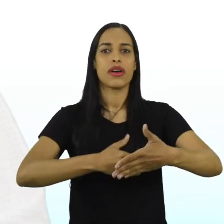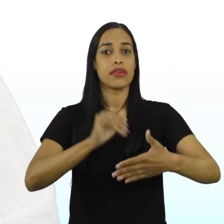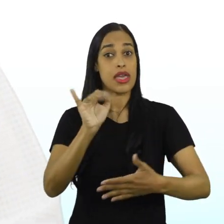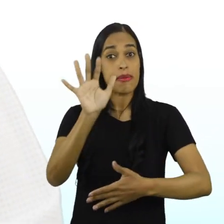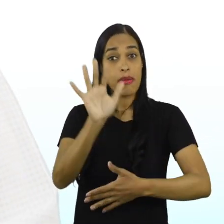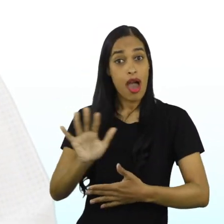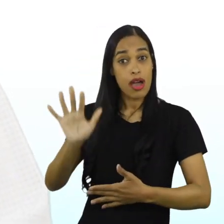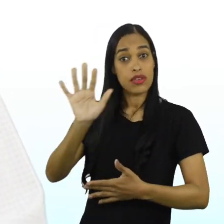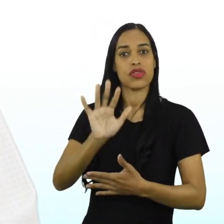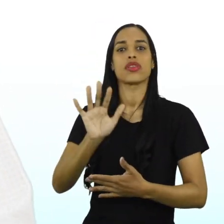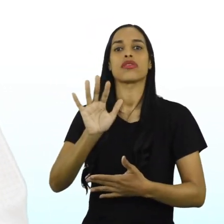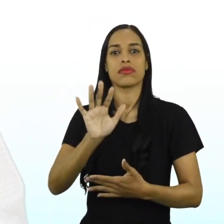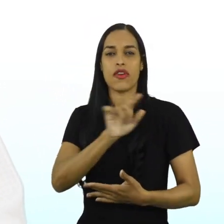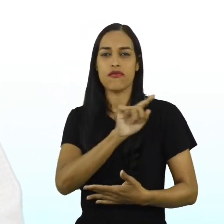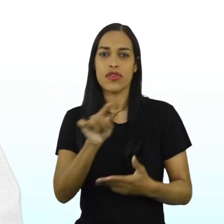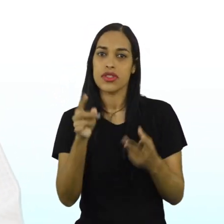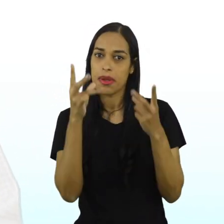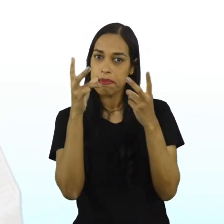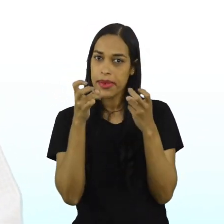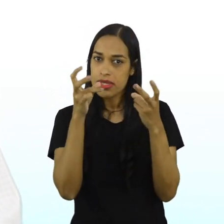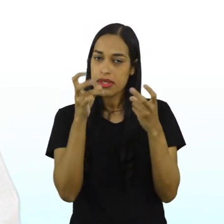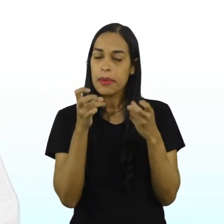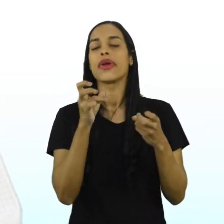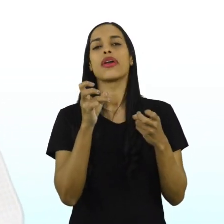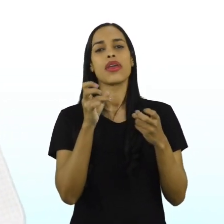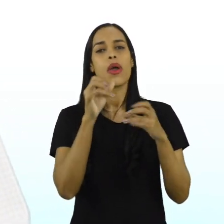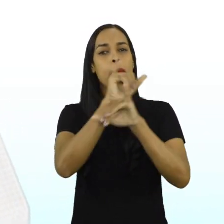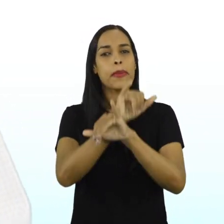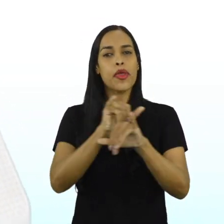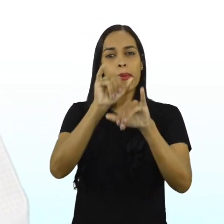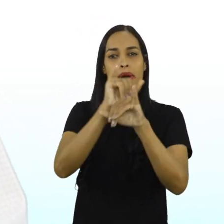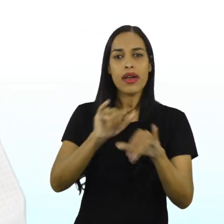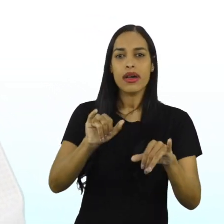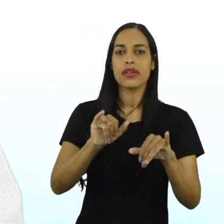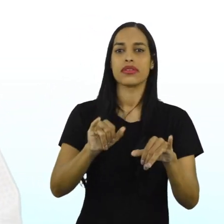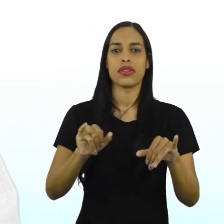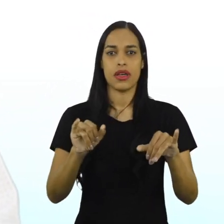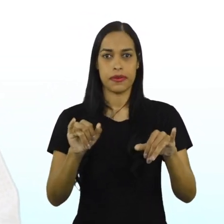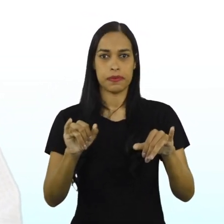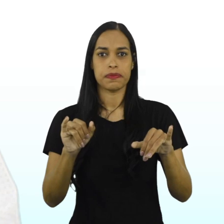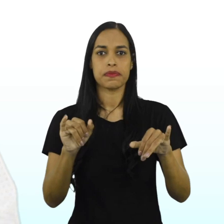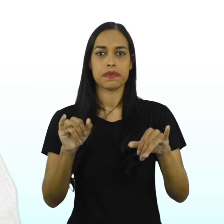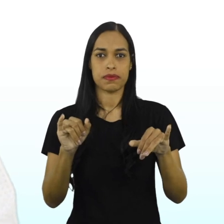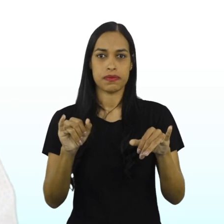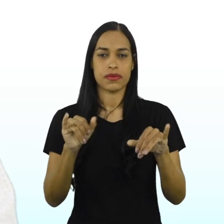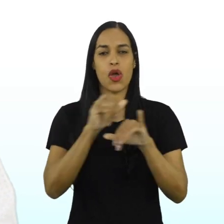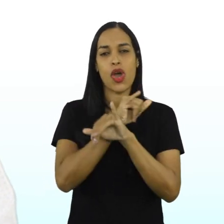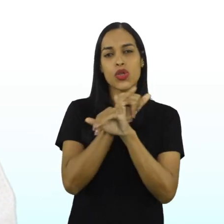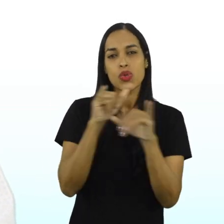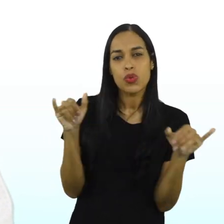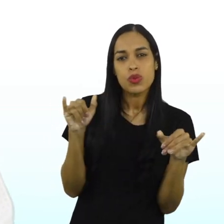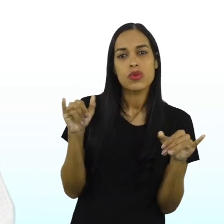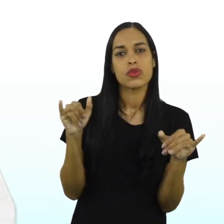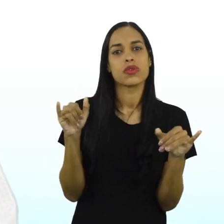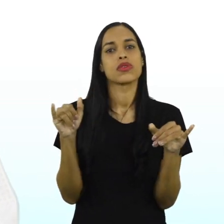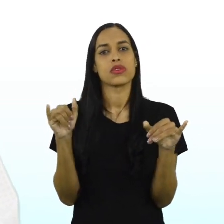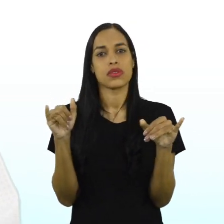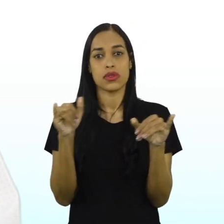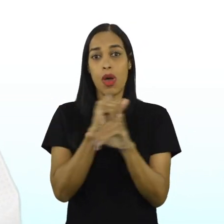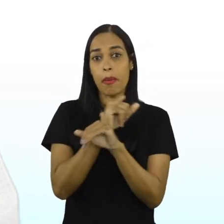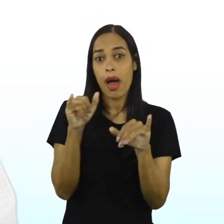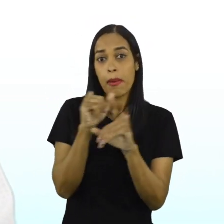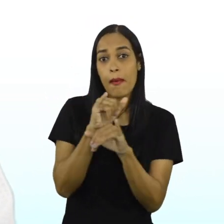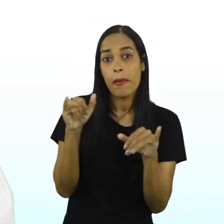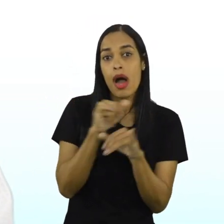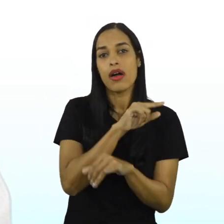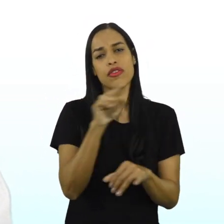imagem, e você perceber que é uma propaganda, não é? Que é um anúncio publicitário, então